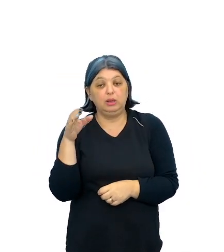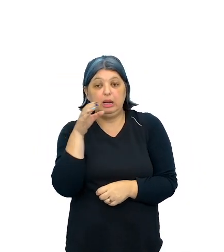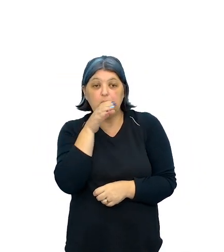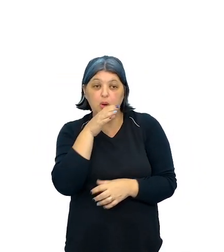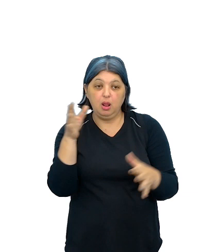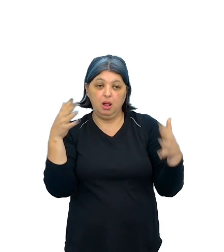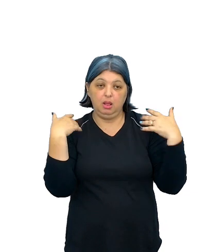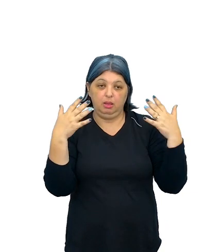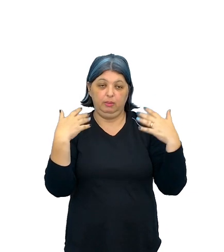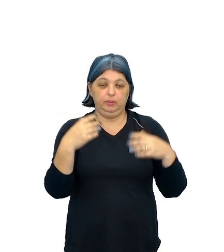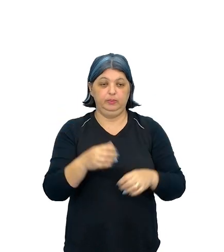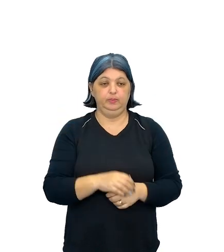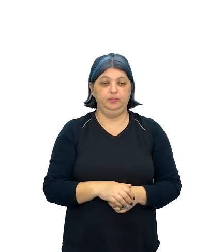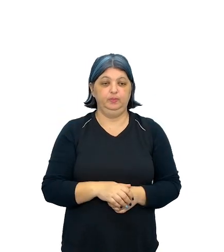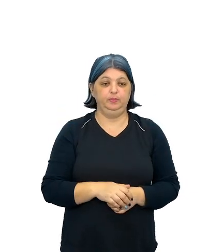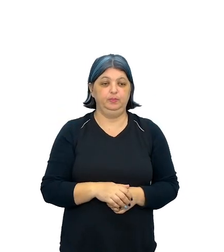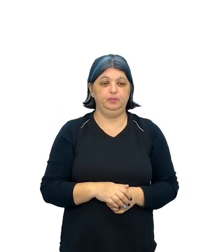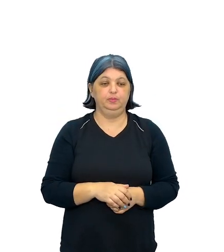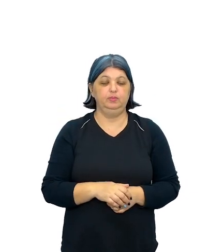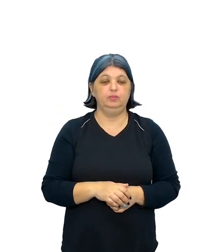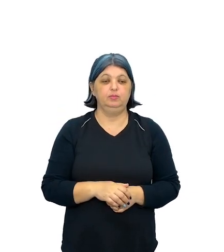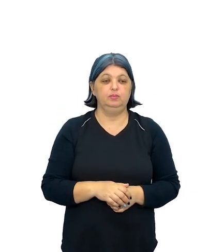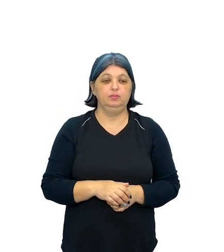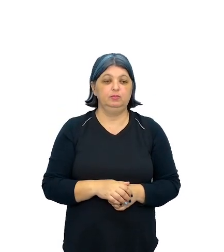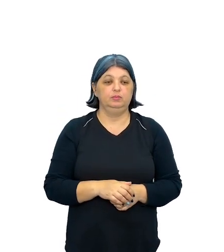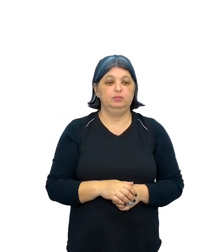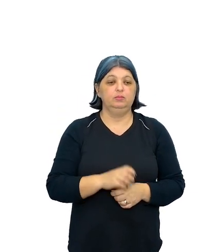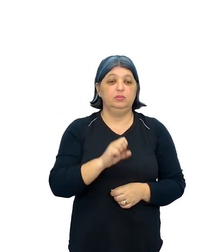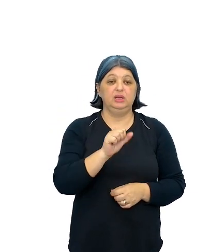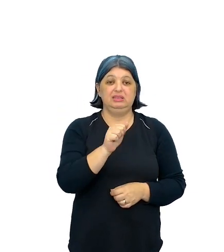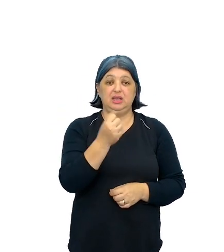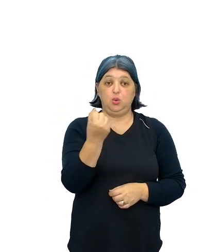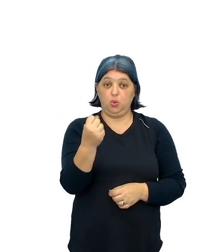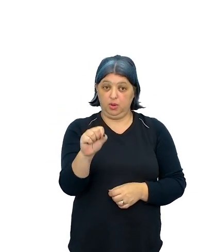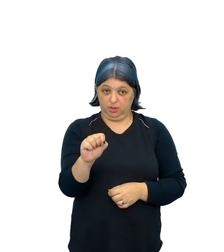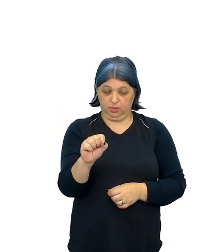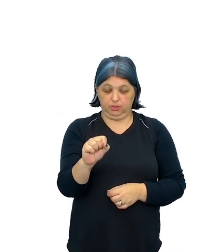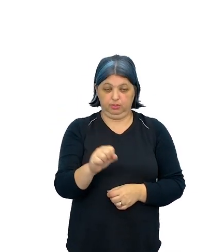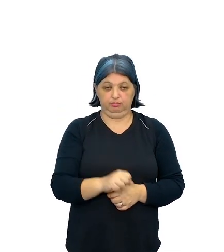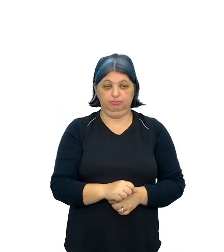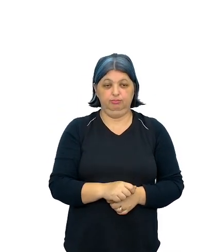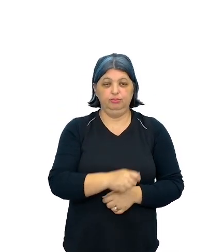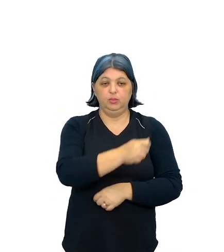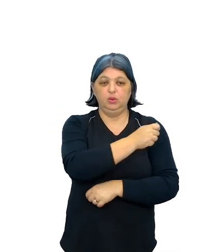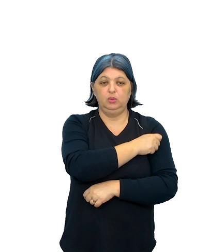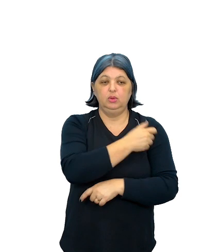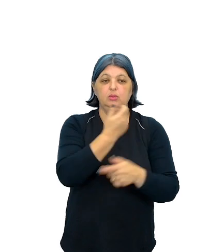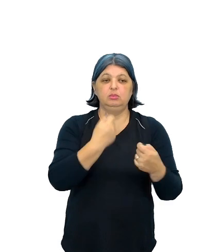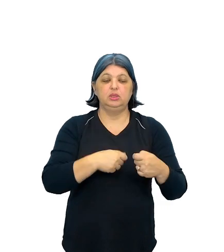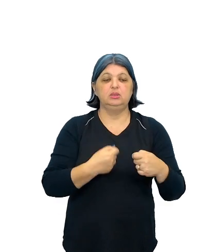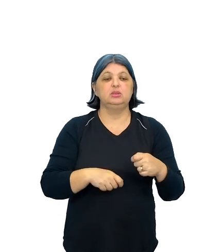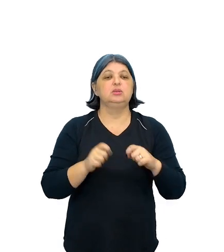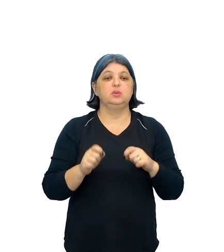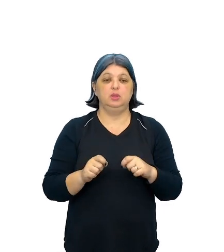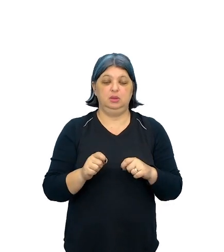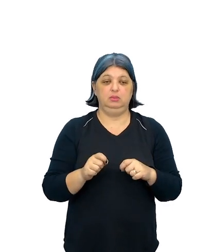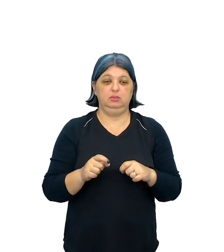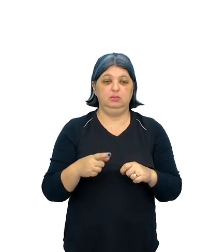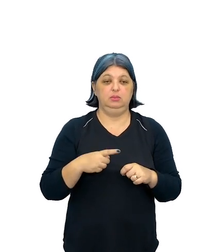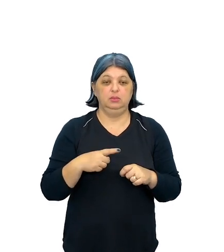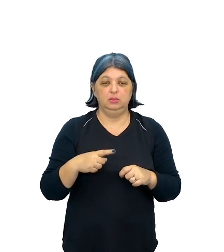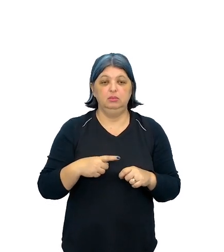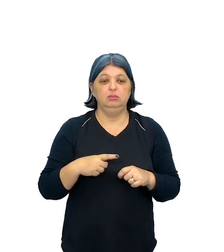né? Para a sequência atividades 8, o estudante precisa mobilizar,